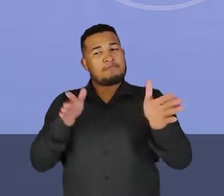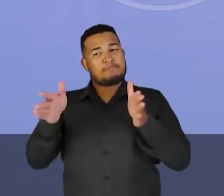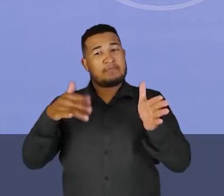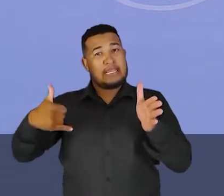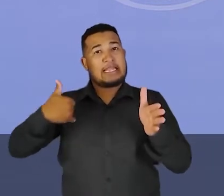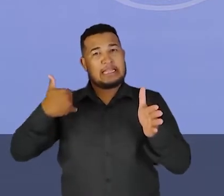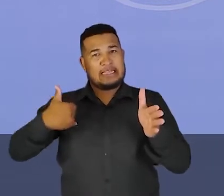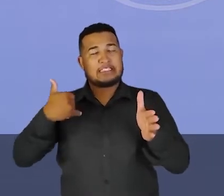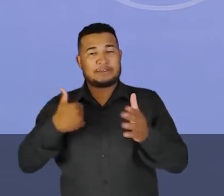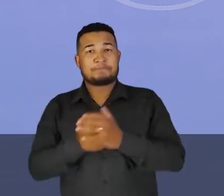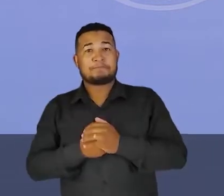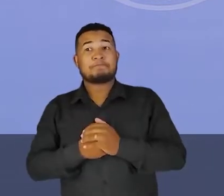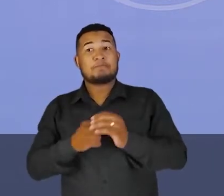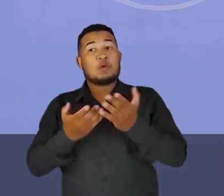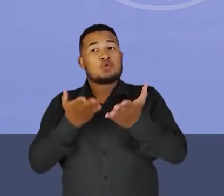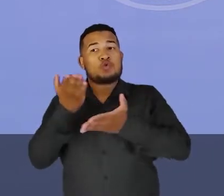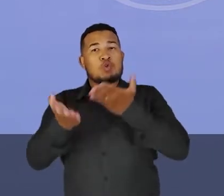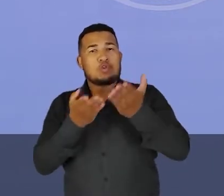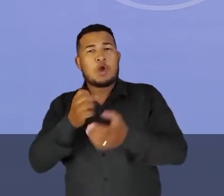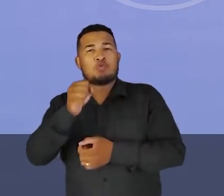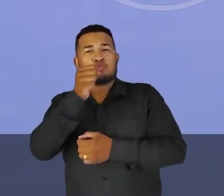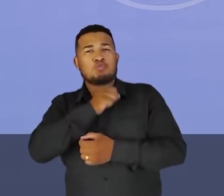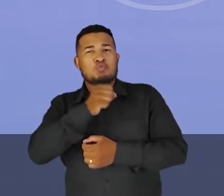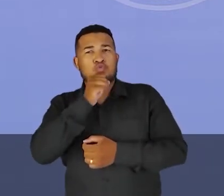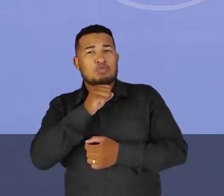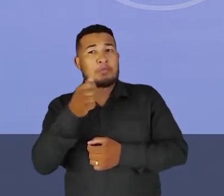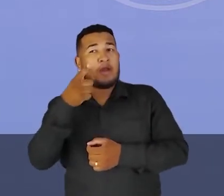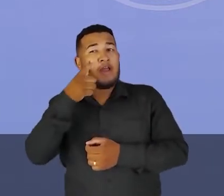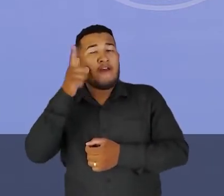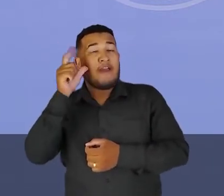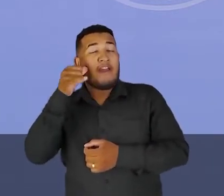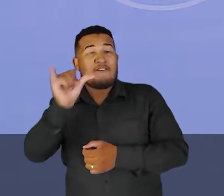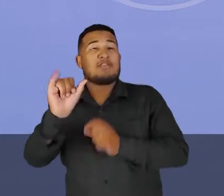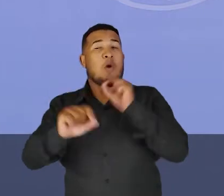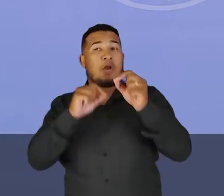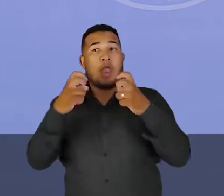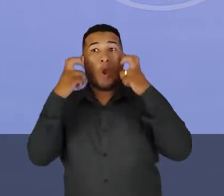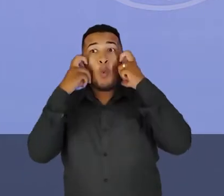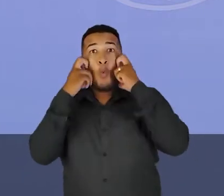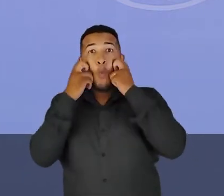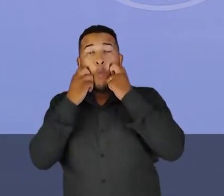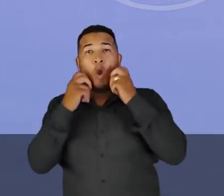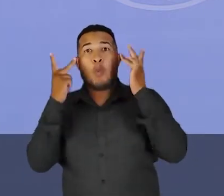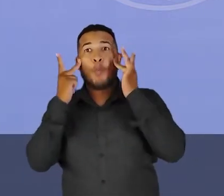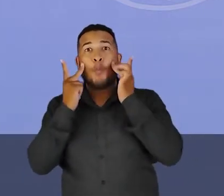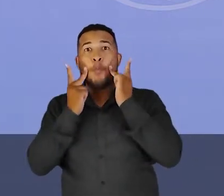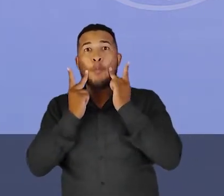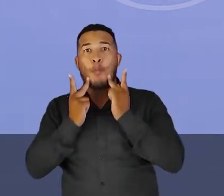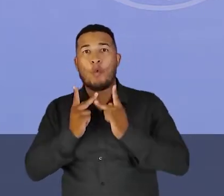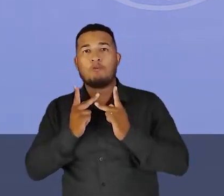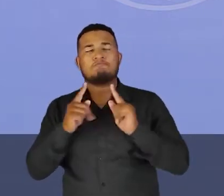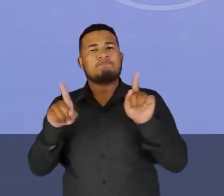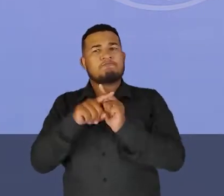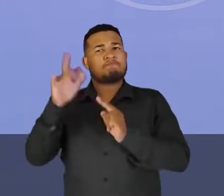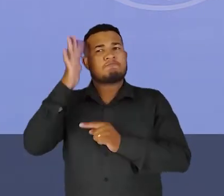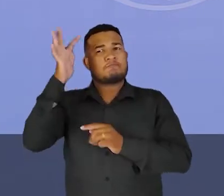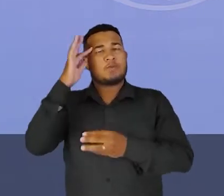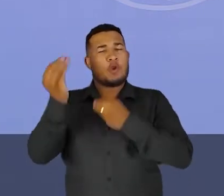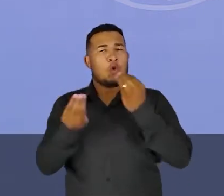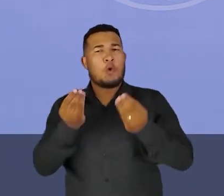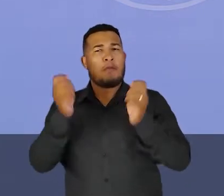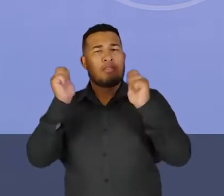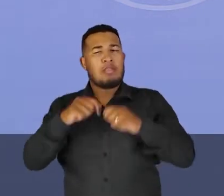etária, tratar o idoso sem constrangimento, refletir sobre como ajudá-los no